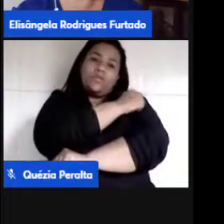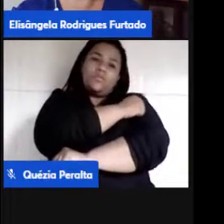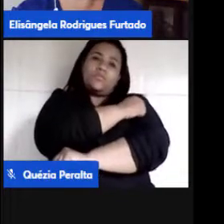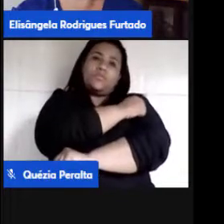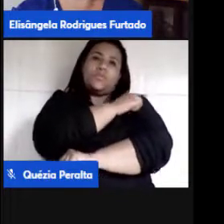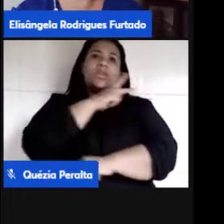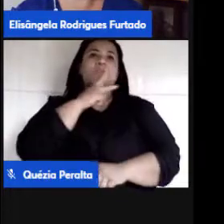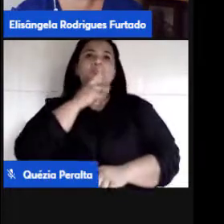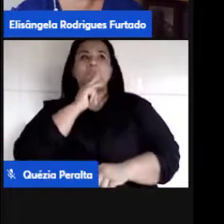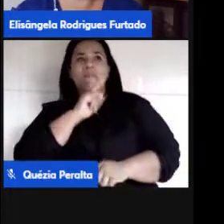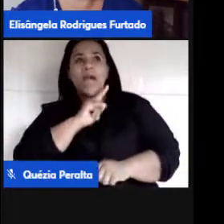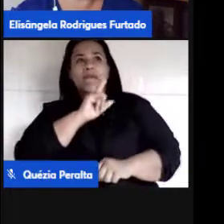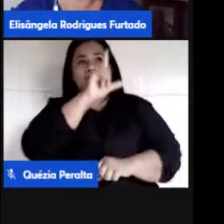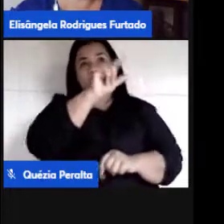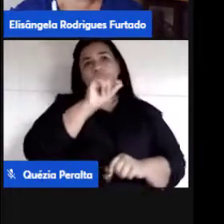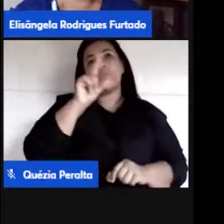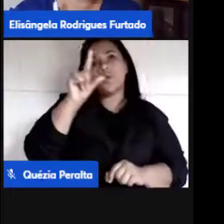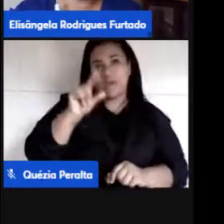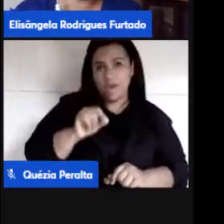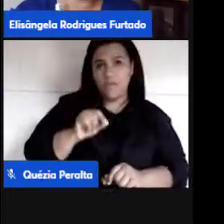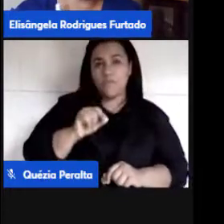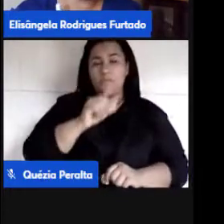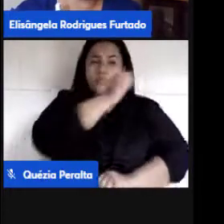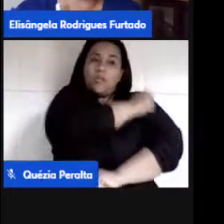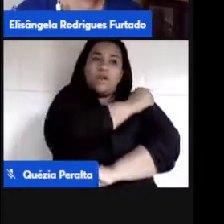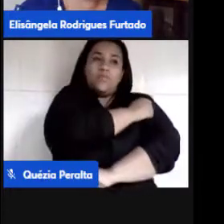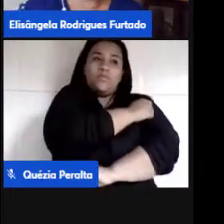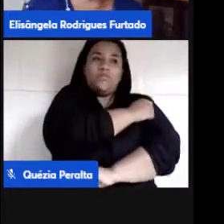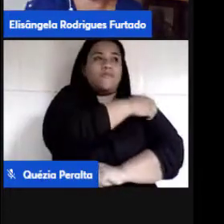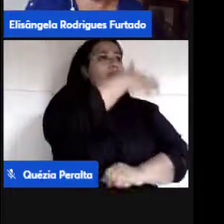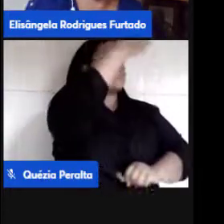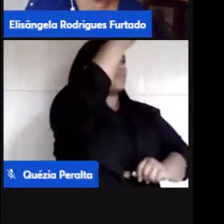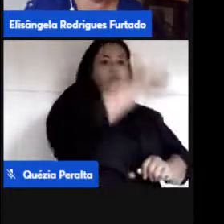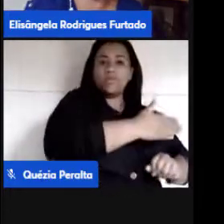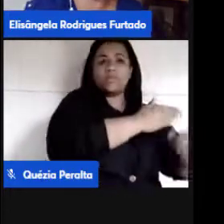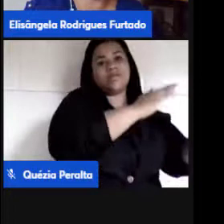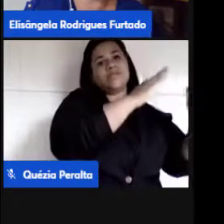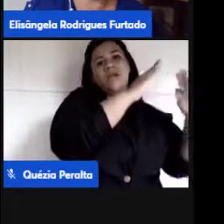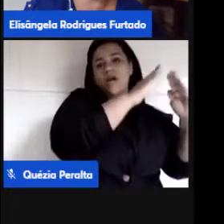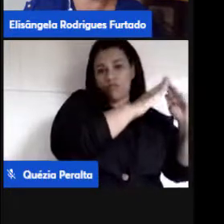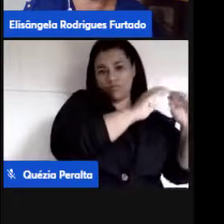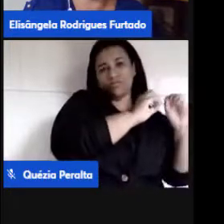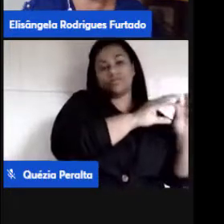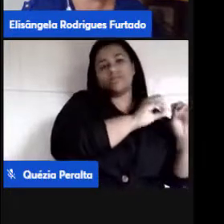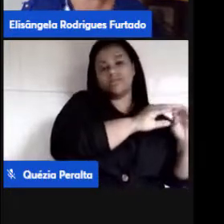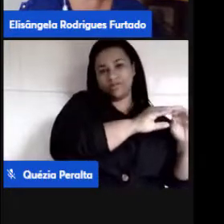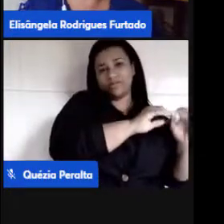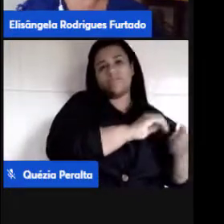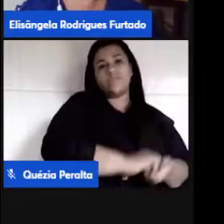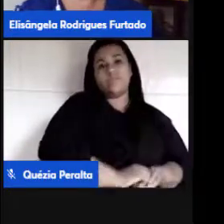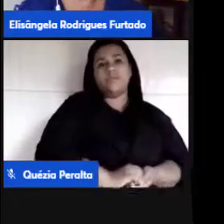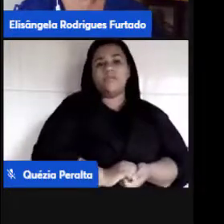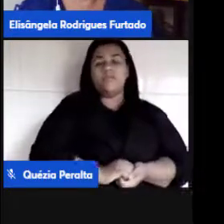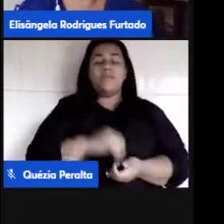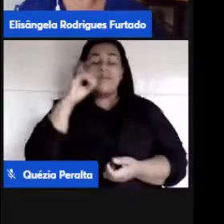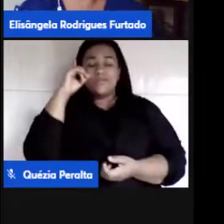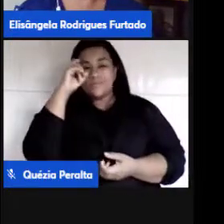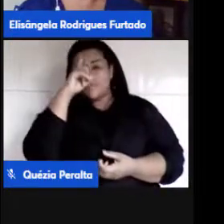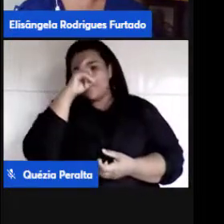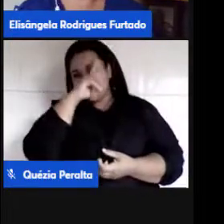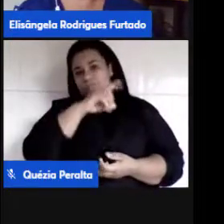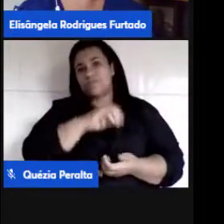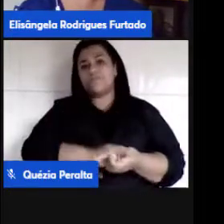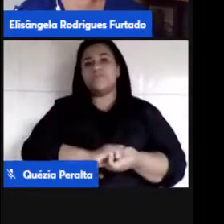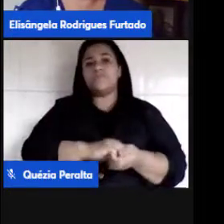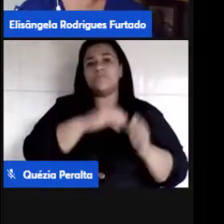pai e aluno que optou em não ser presencial e parte não presencial. Então você vê, ainda